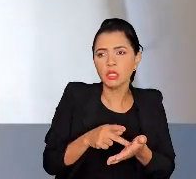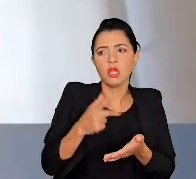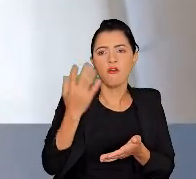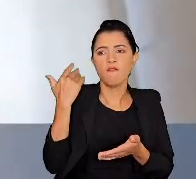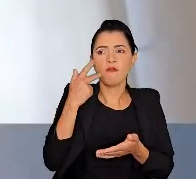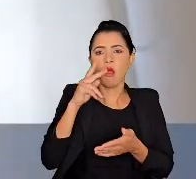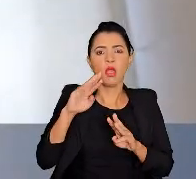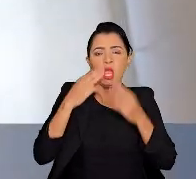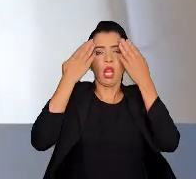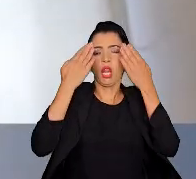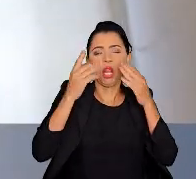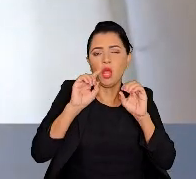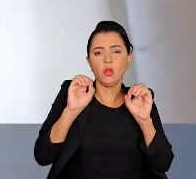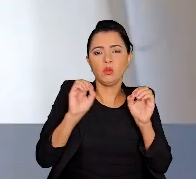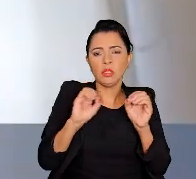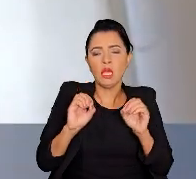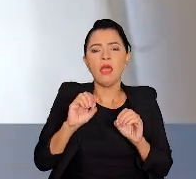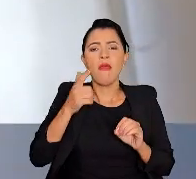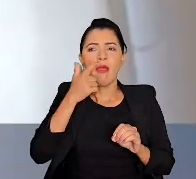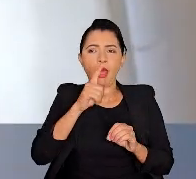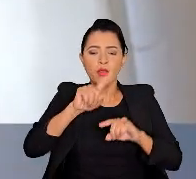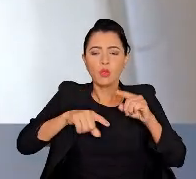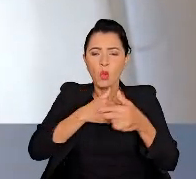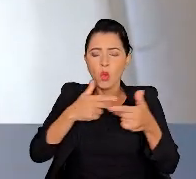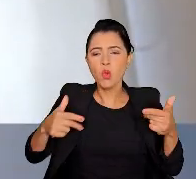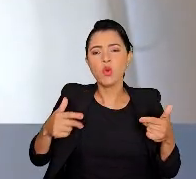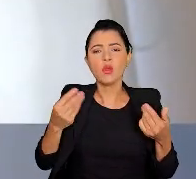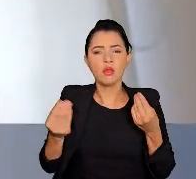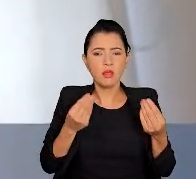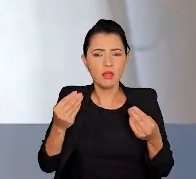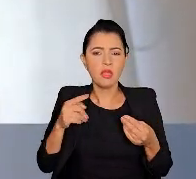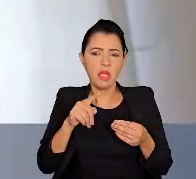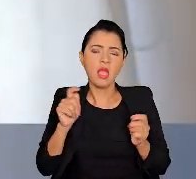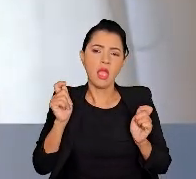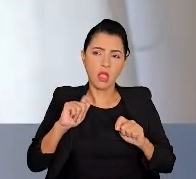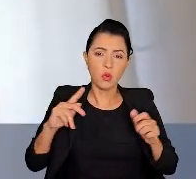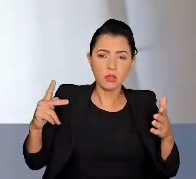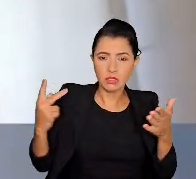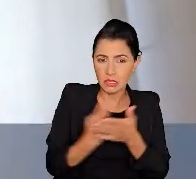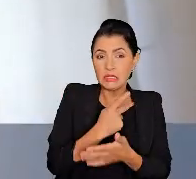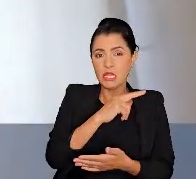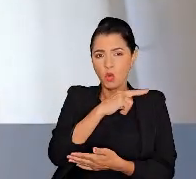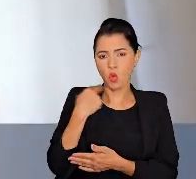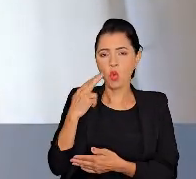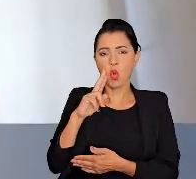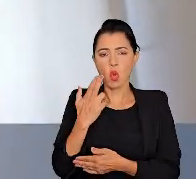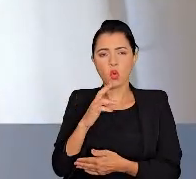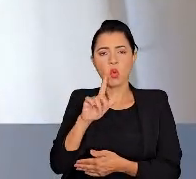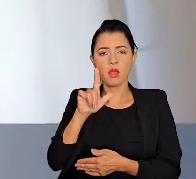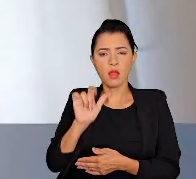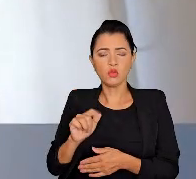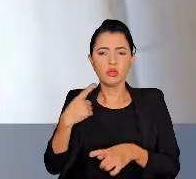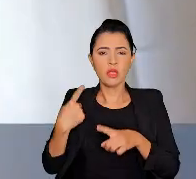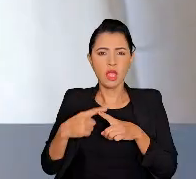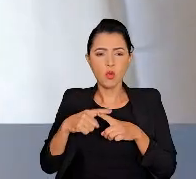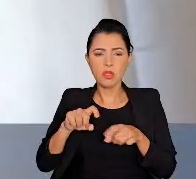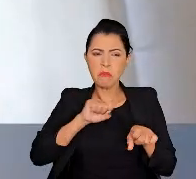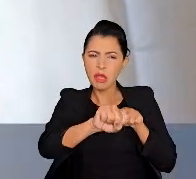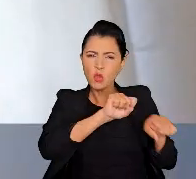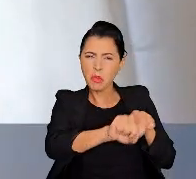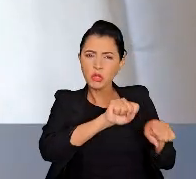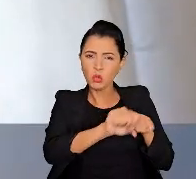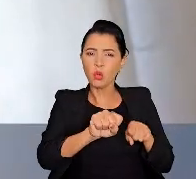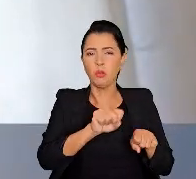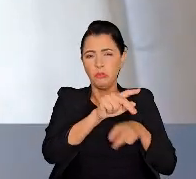os mecanismos pelos quais ele se concretizou ou a intencionalidade do genocídio do povo